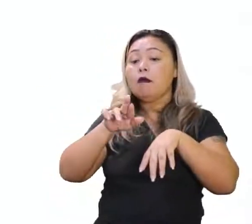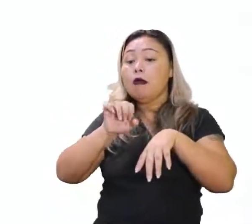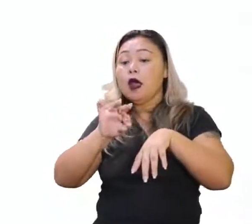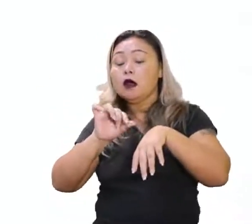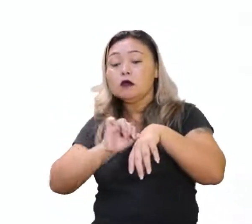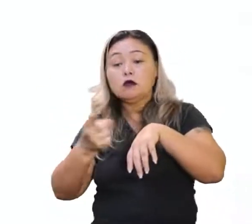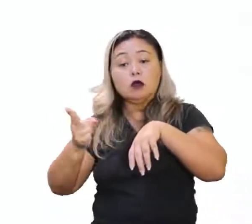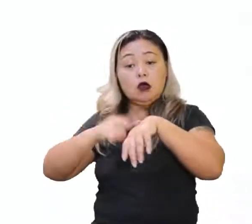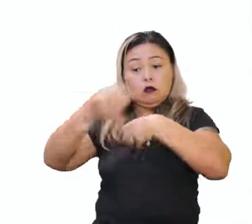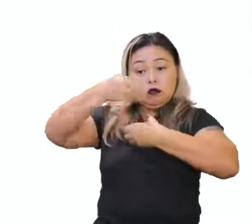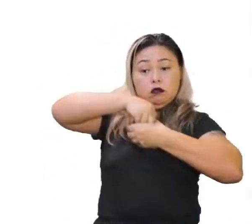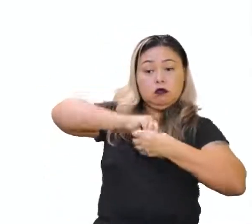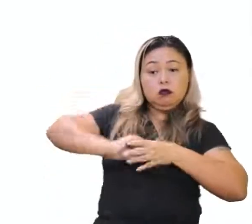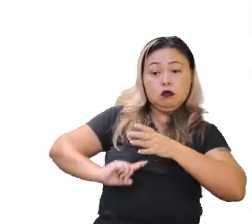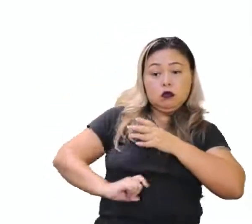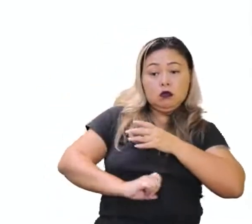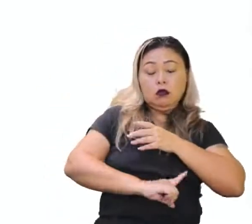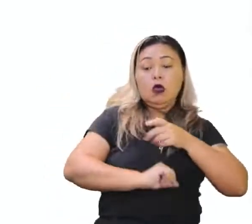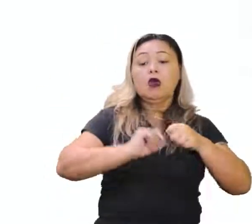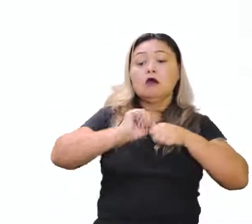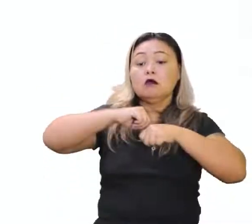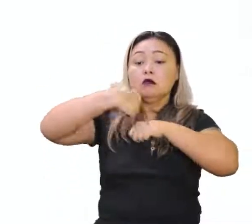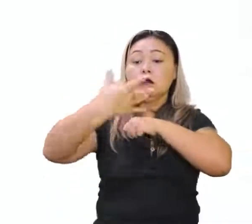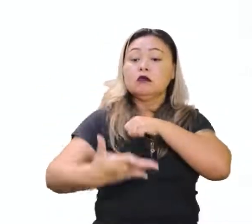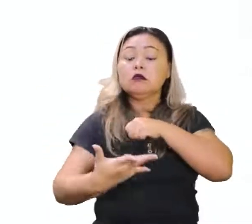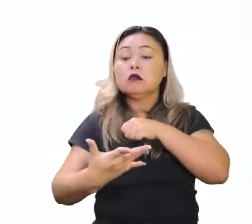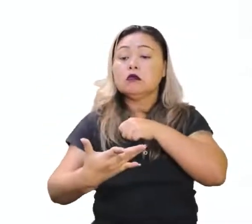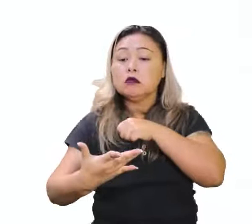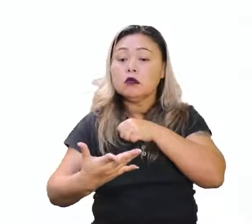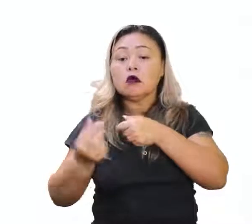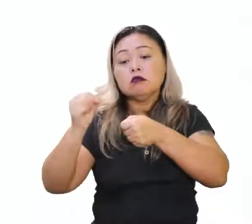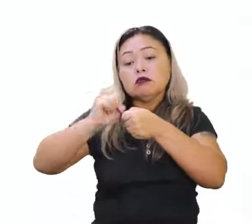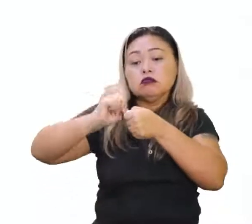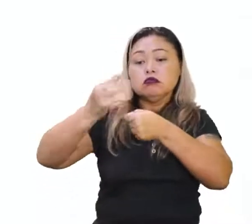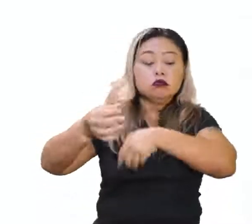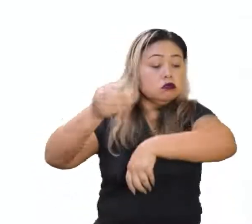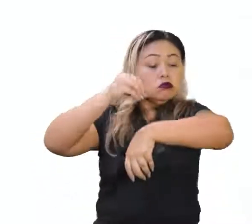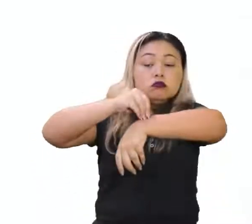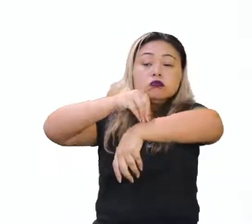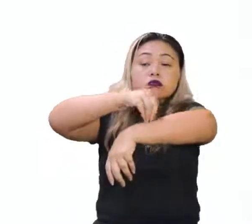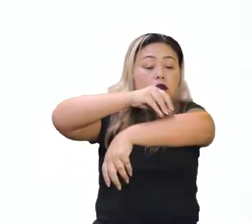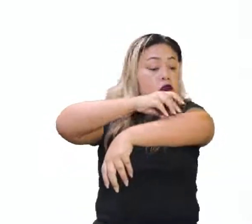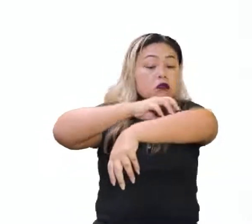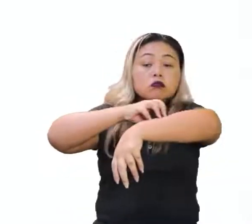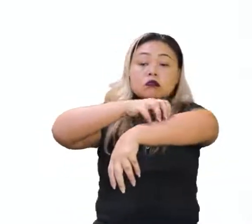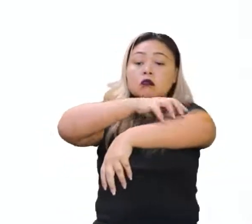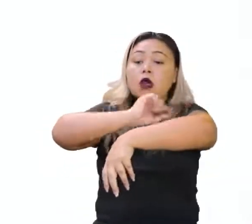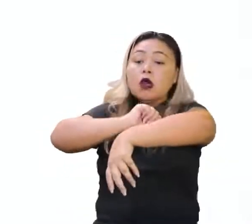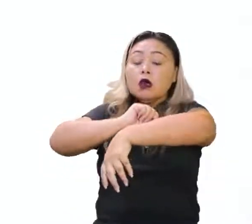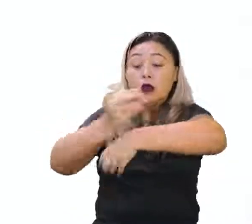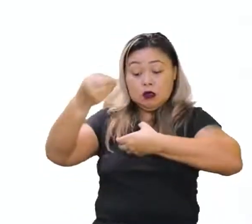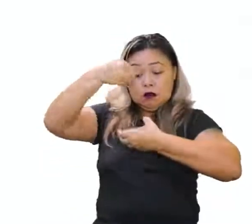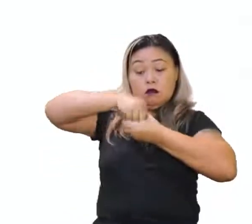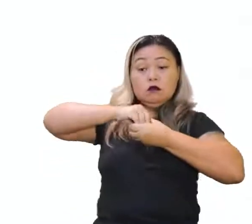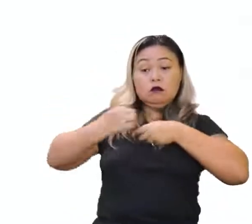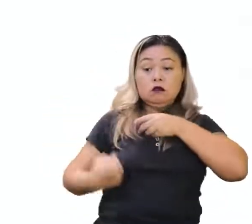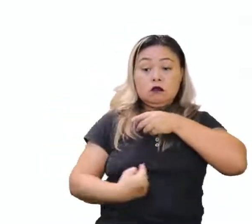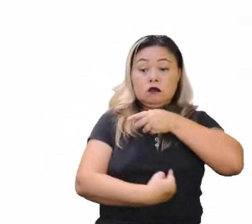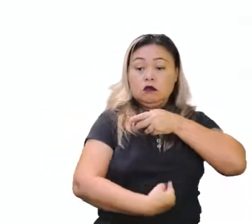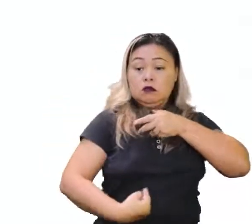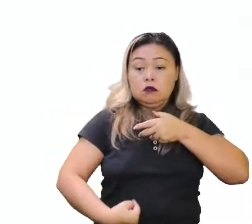endoparasitas. Endoparasitas são vermes, ectoparasitas são causados por piolhos, carrapatos. Então, os